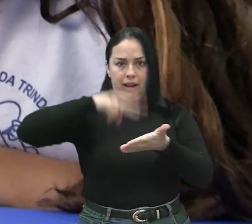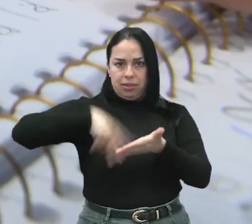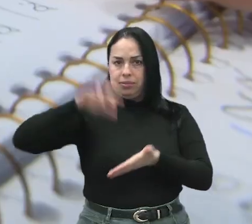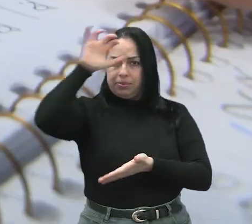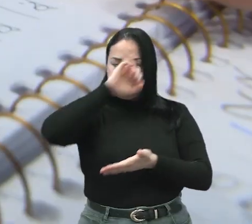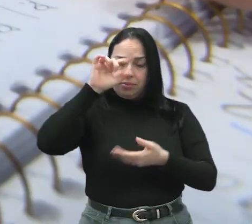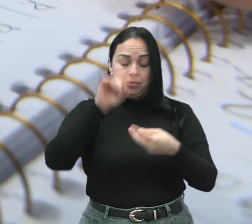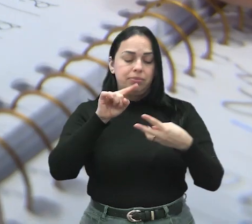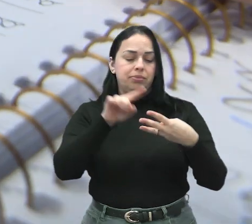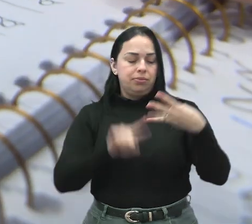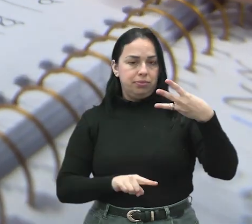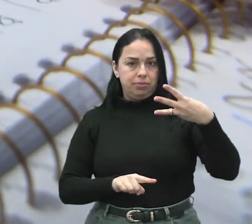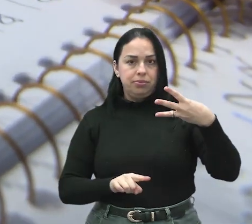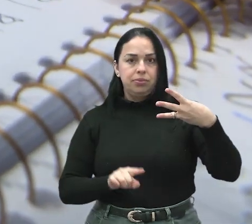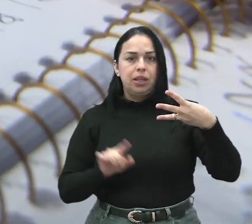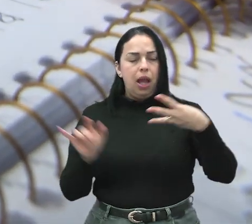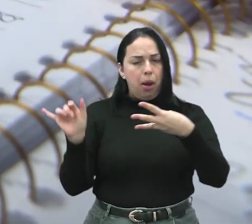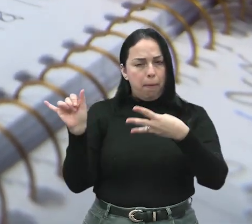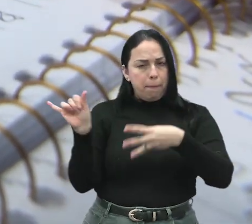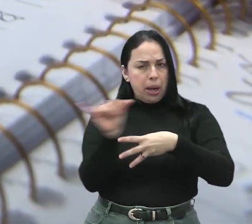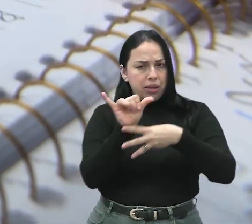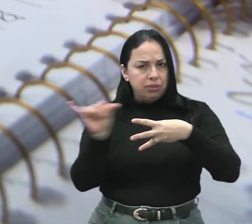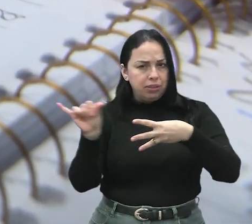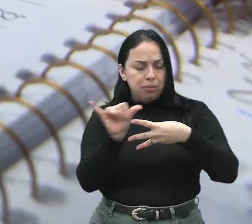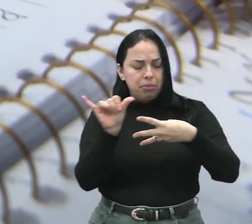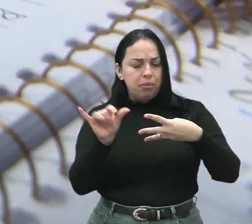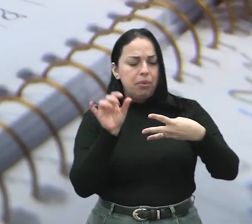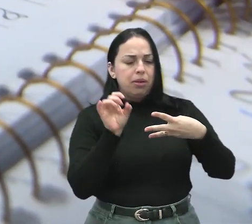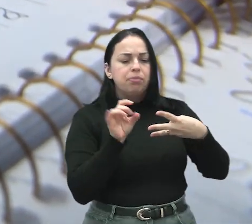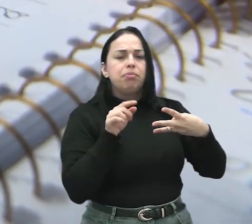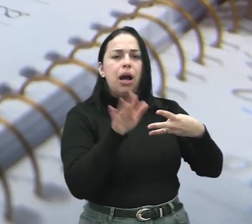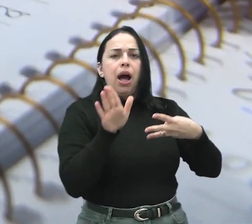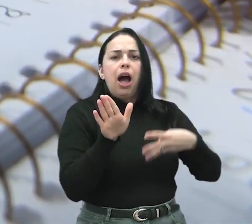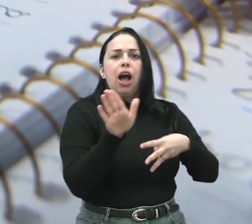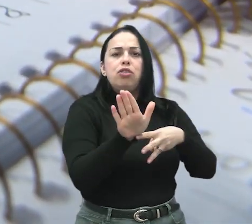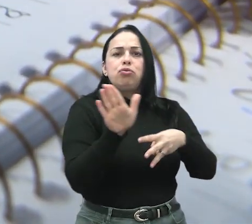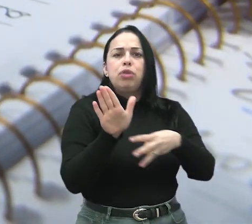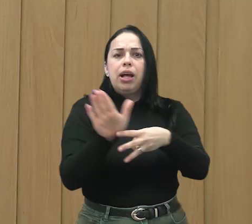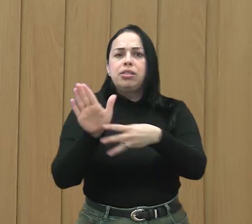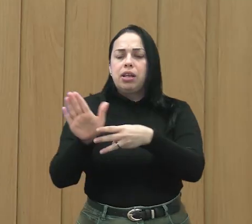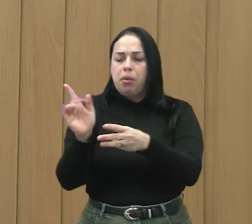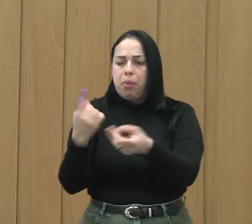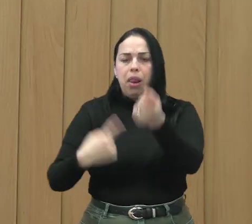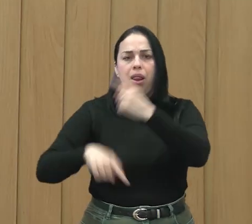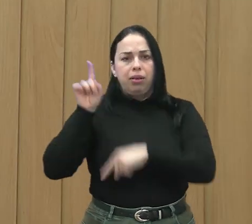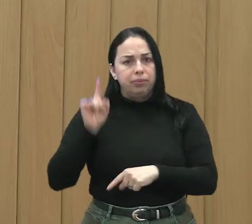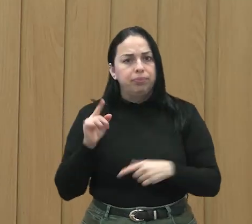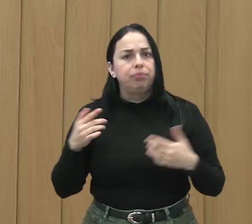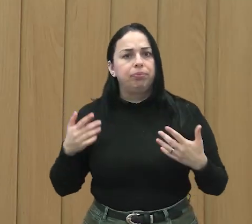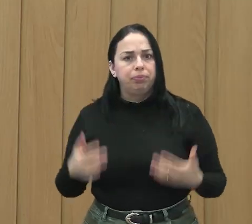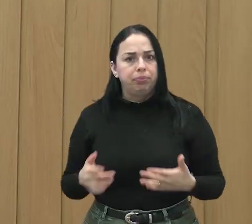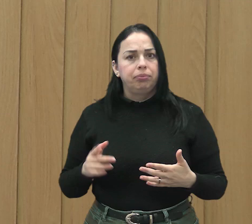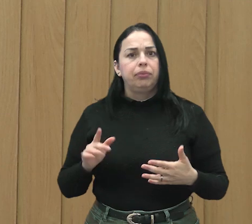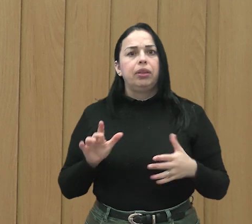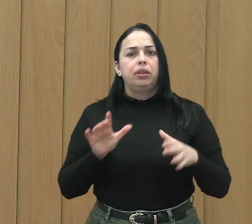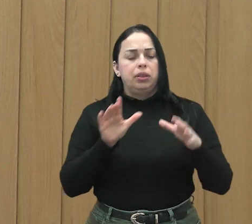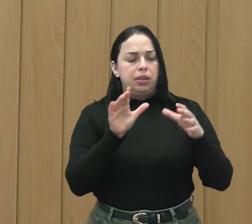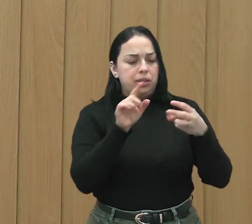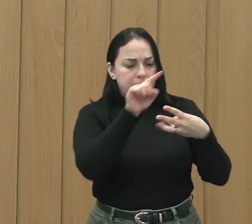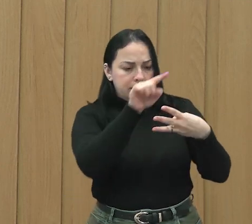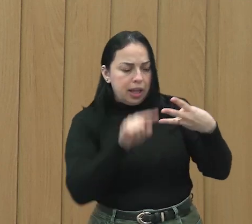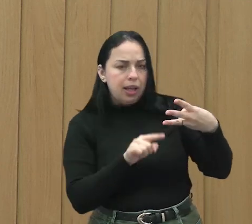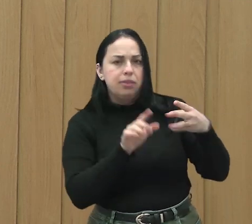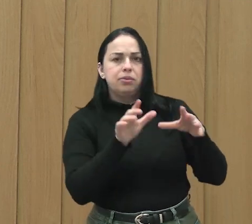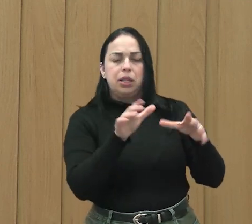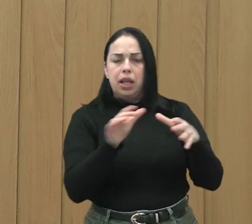delas. Essa divisão é uma estratégia para aumentar ainda mais os números. Está sendo acompanhada e monitorada